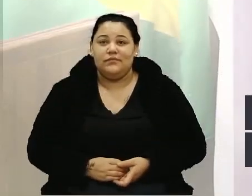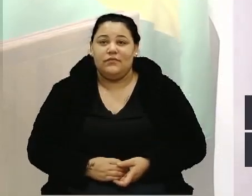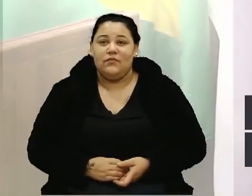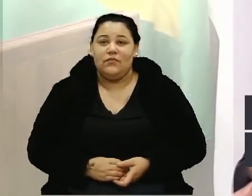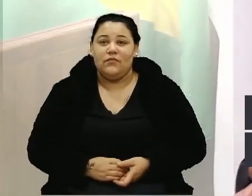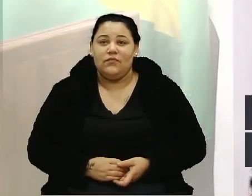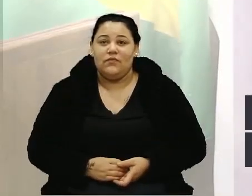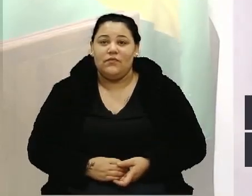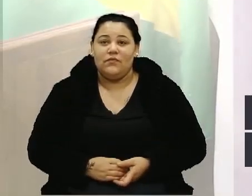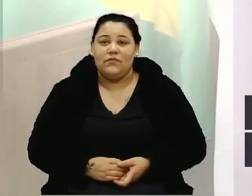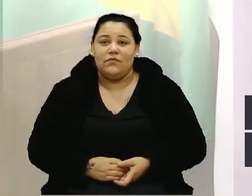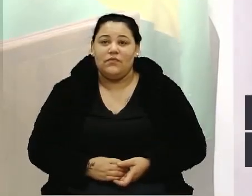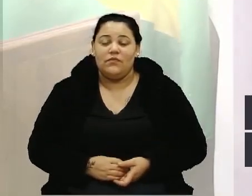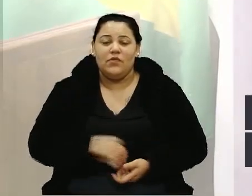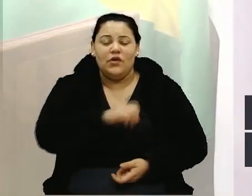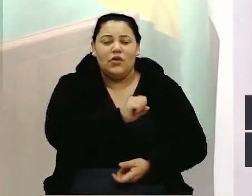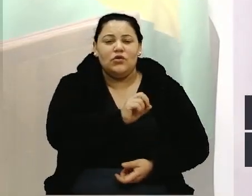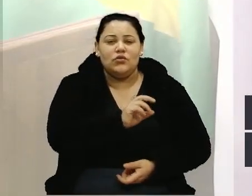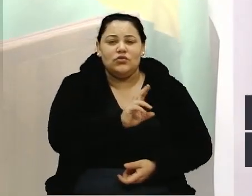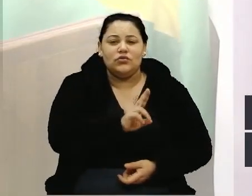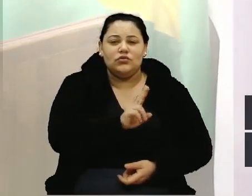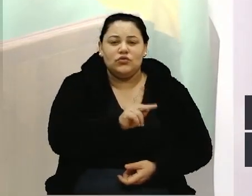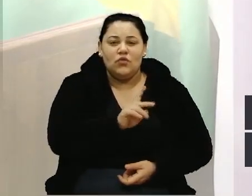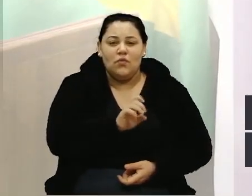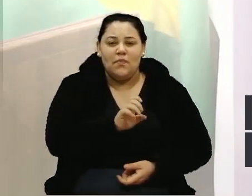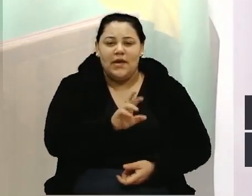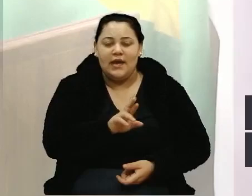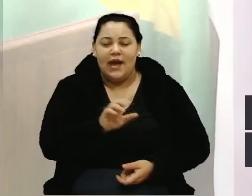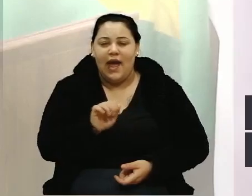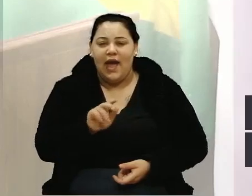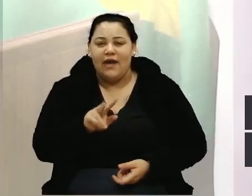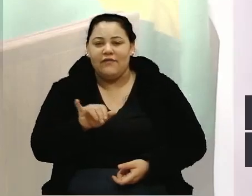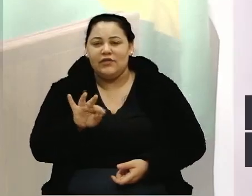Um superávit, que bom que tem superávit, que bom.